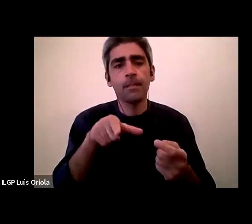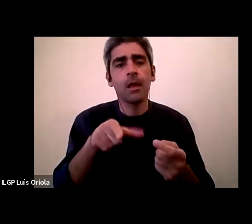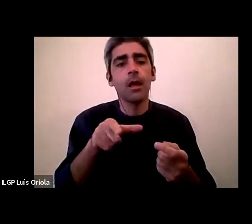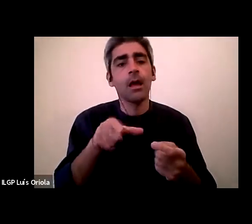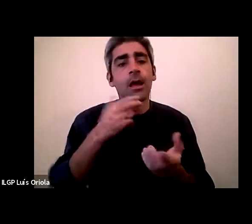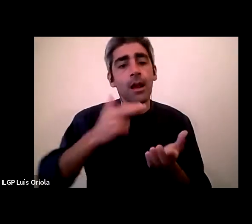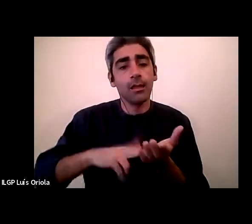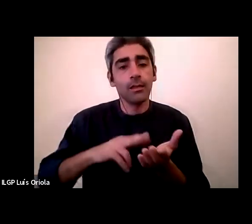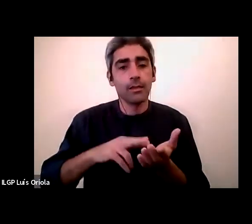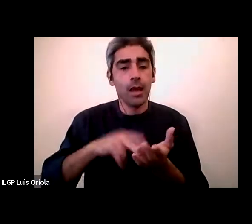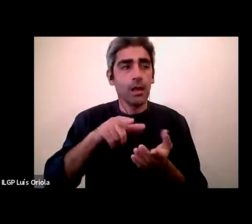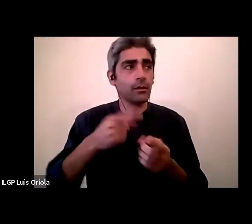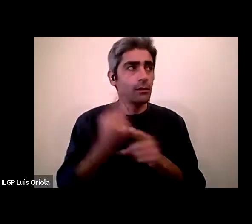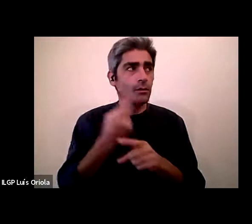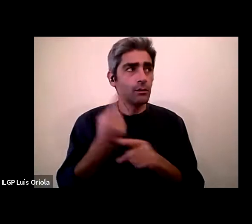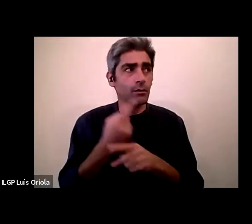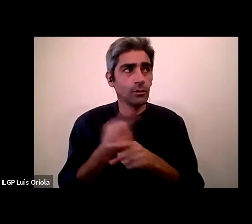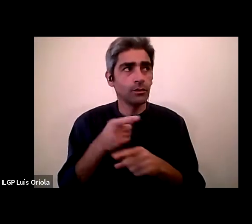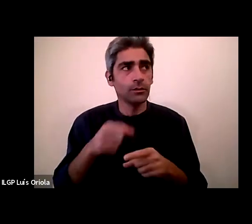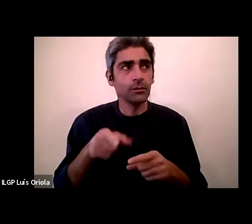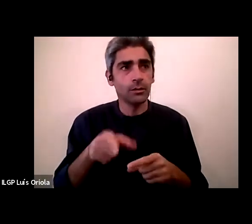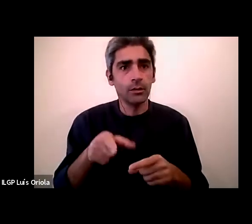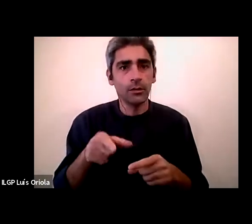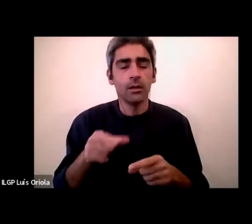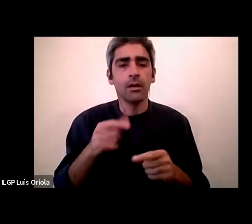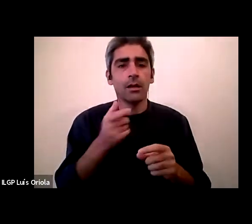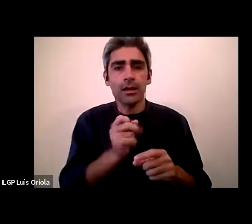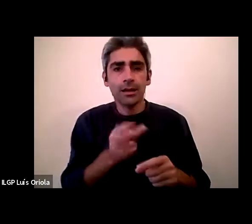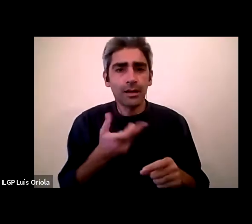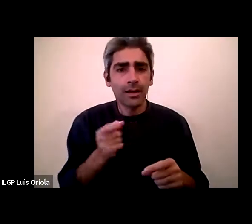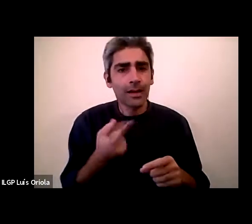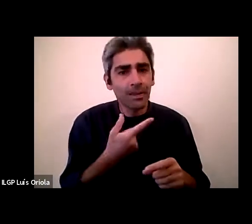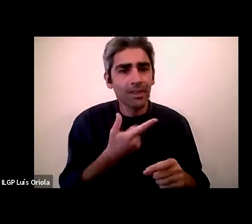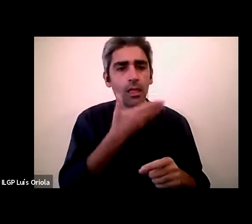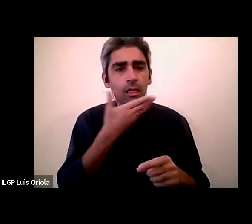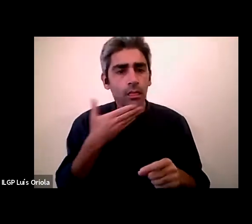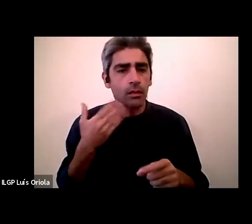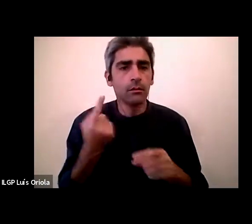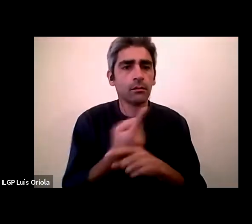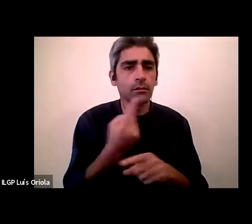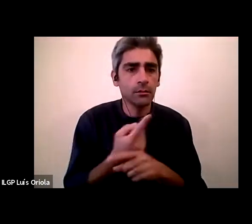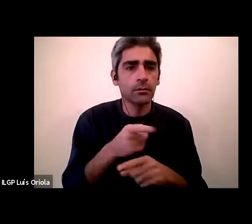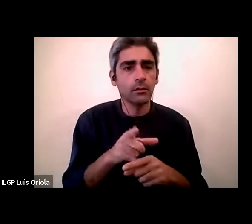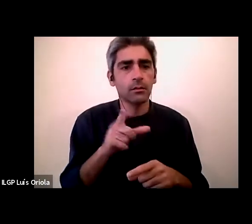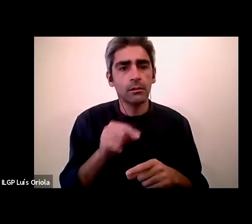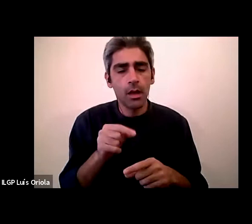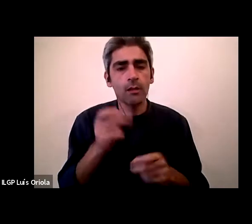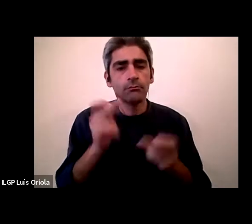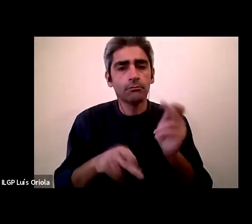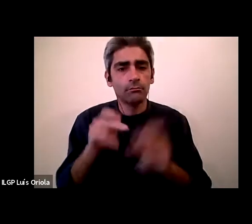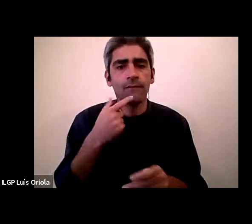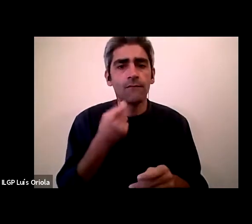fazer coisas muito diferentes, com muita rapidez, com muita agilidade, também com muito atrevimento em muitas